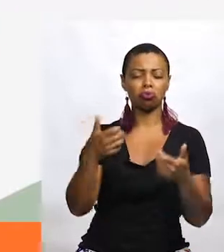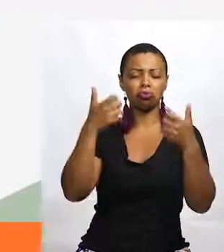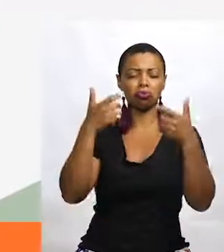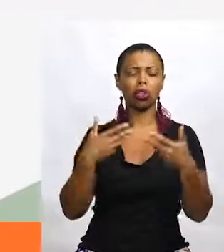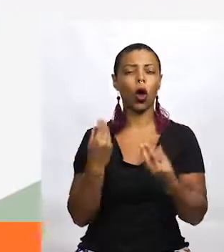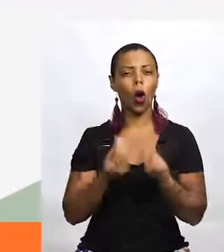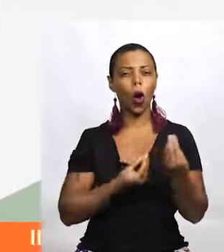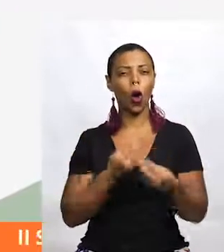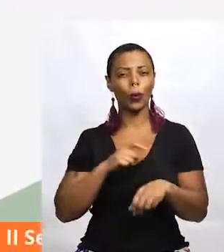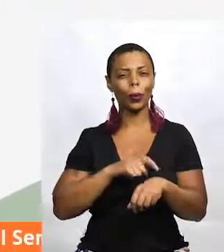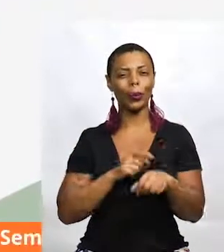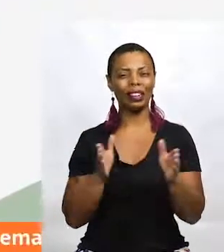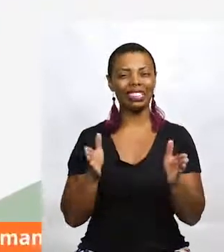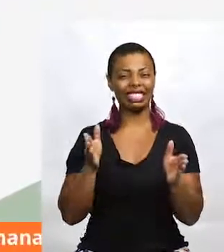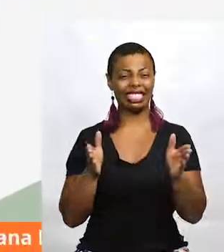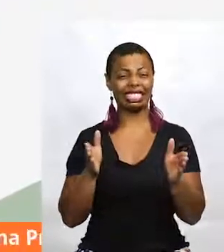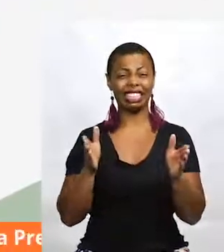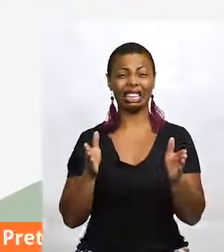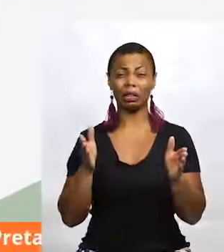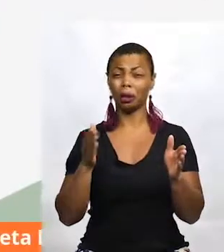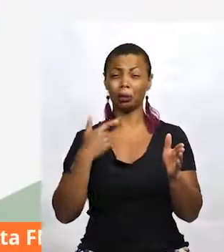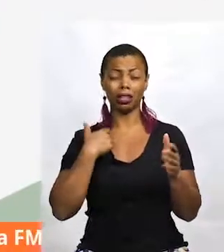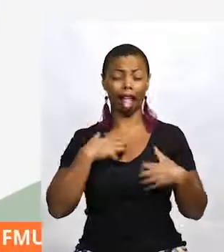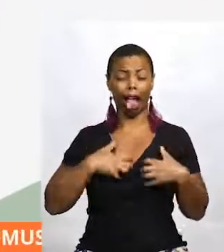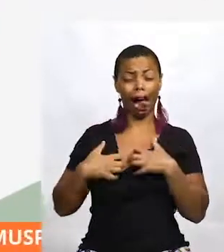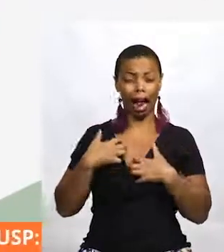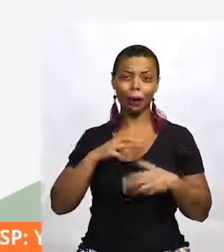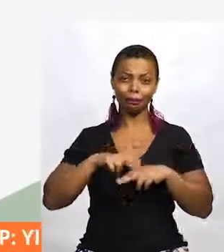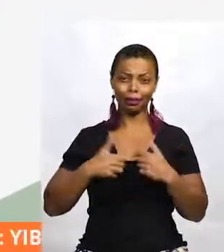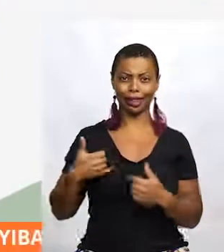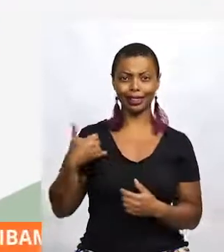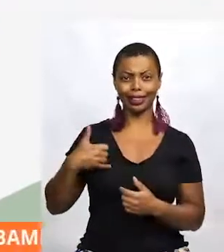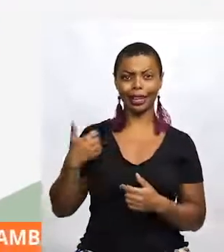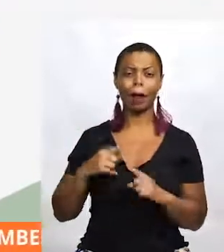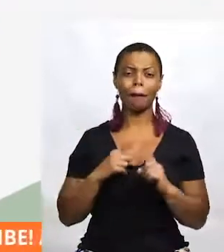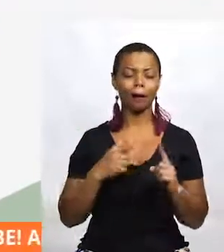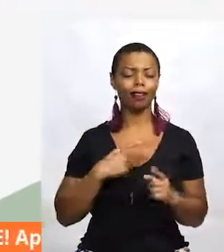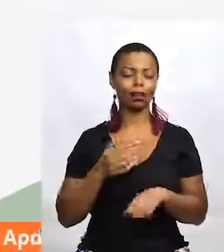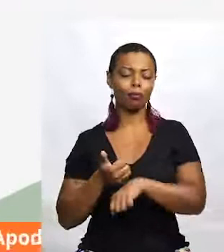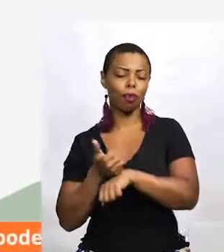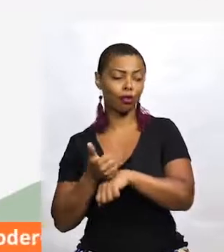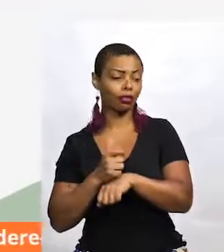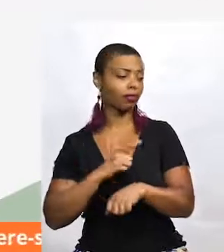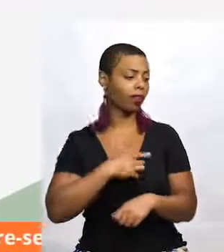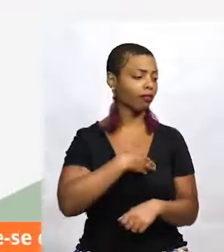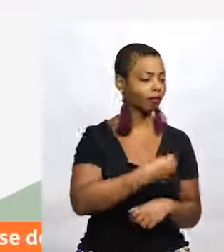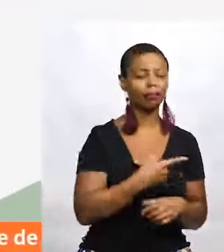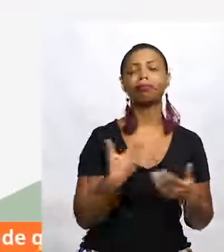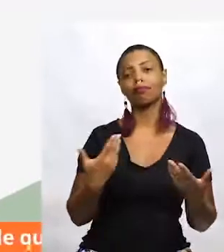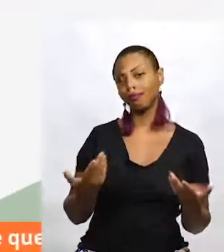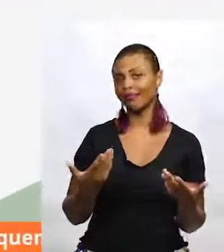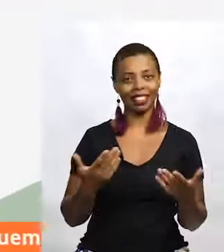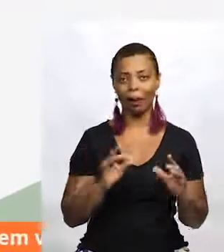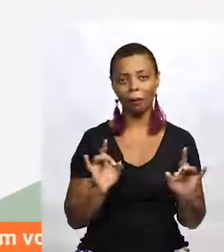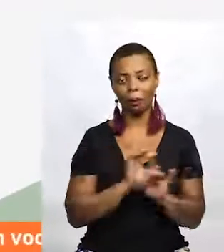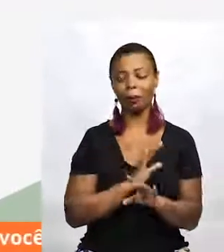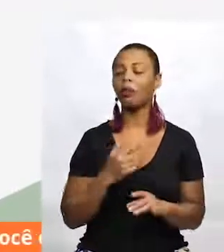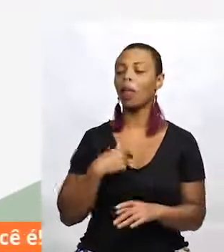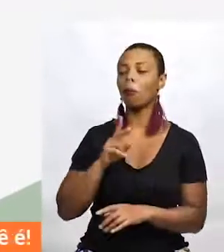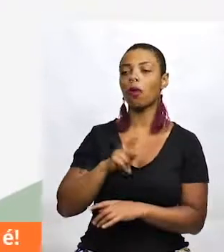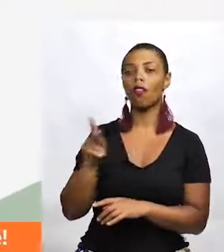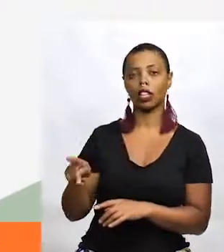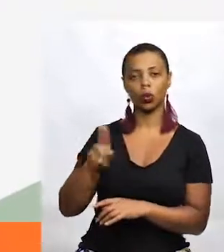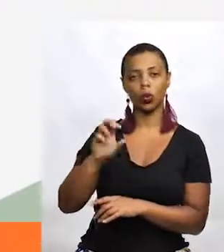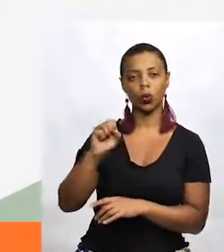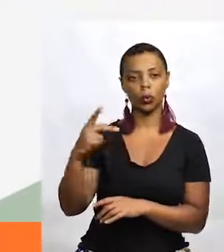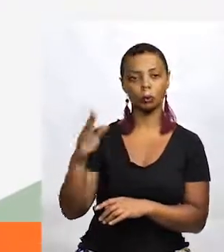no meio da crise de meia-idade, a minha profissão e as minhas filhas. Então, eu sou professora da USP, na Universidade de São Paulo, já há